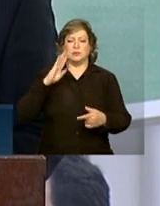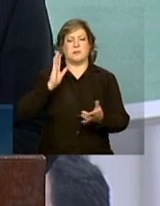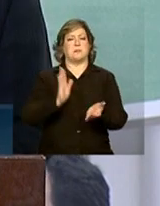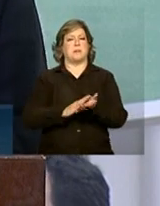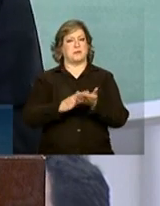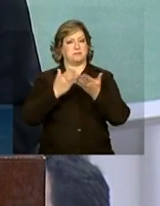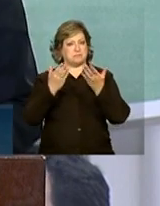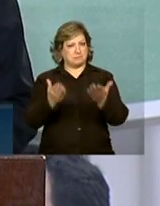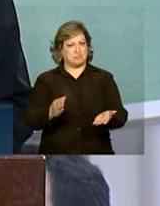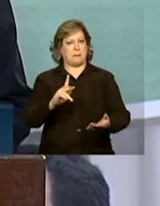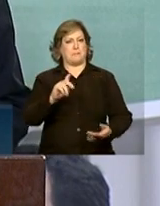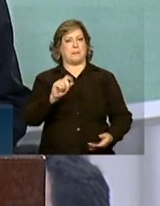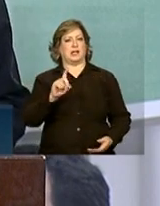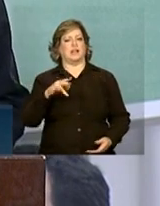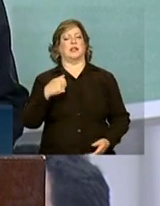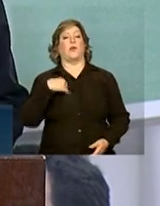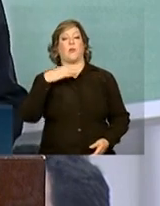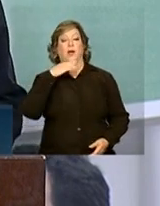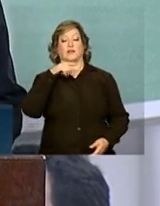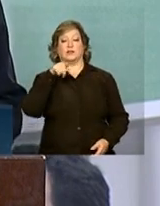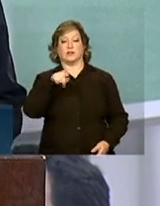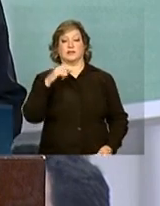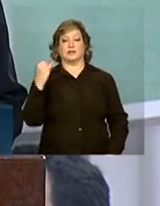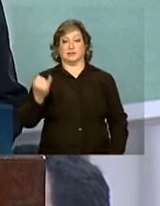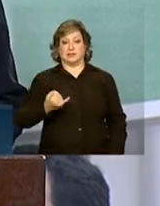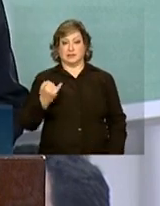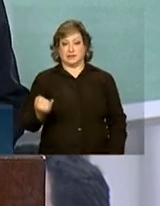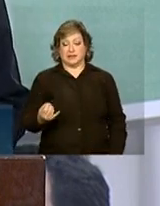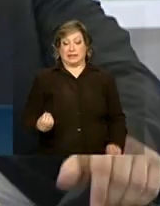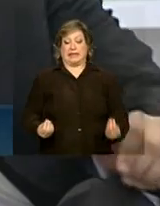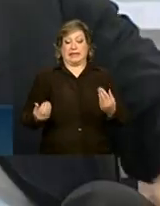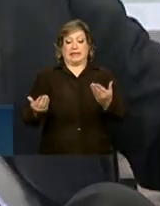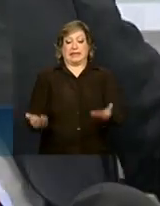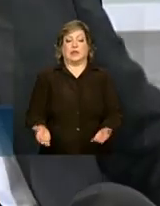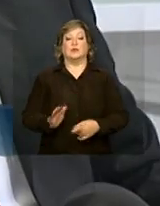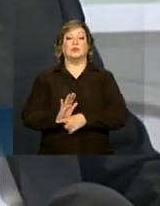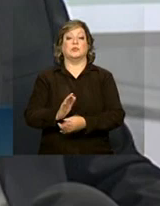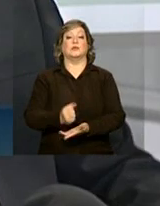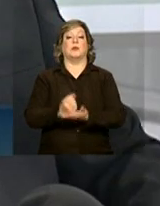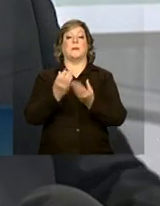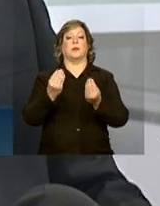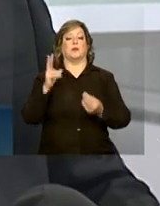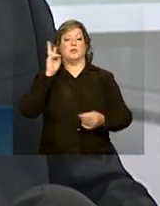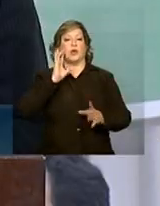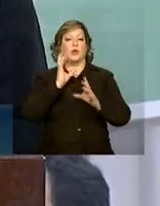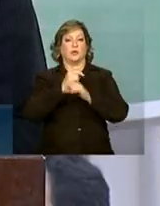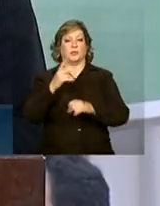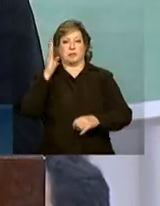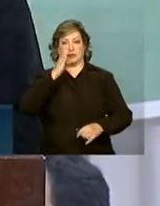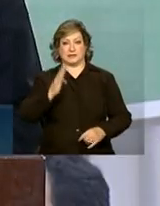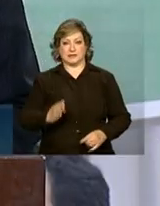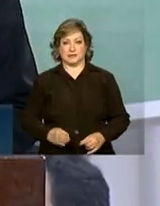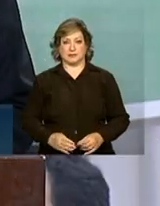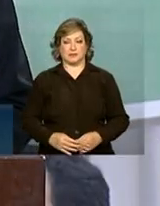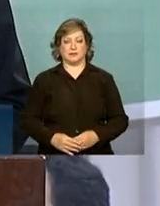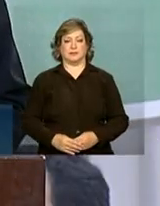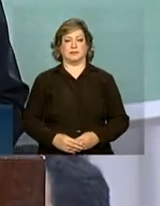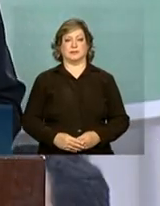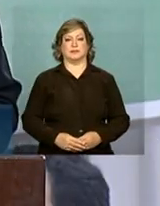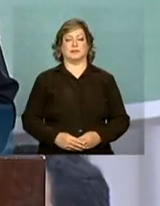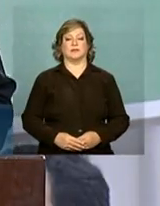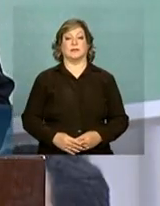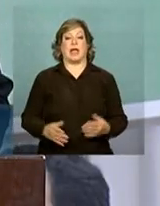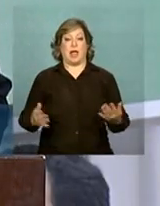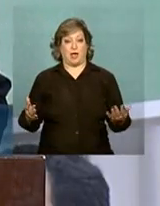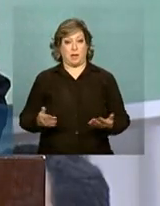Parabéns, Padilha. Acho que você deixou uma grande contribuição à história do Brasil. Agora, para